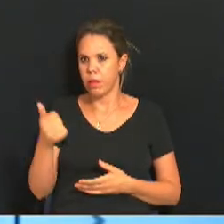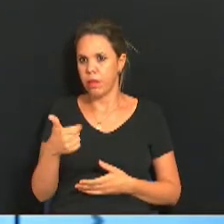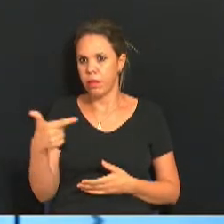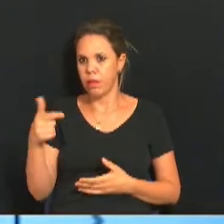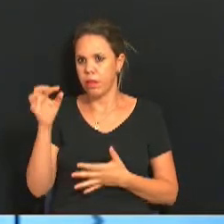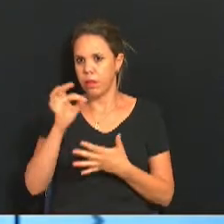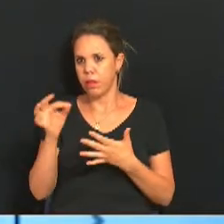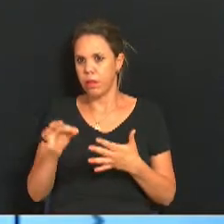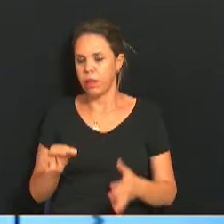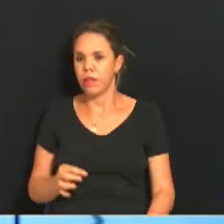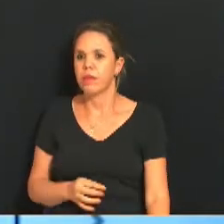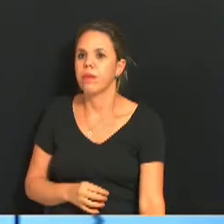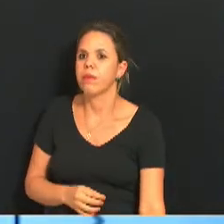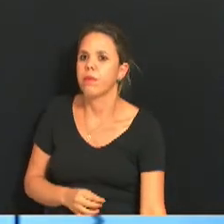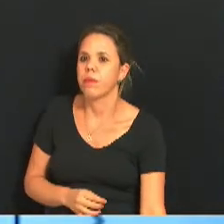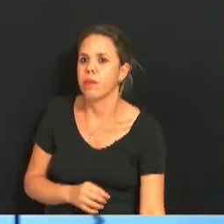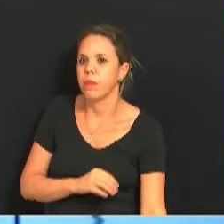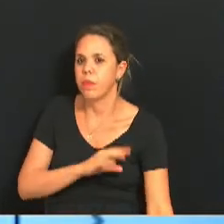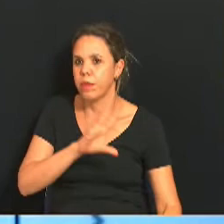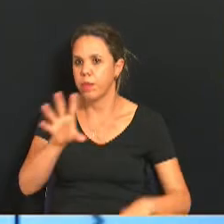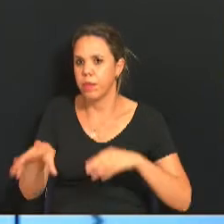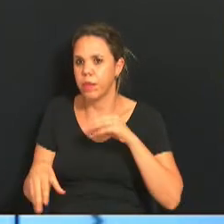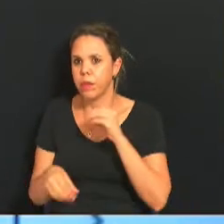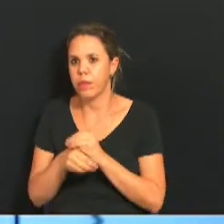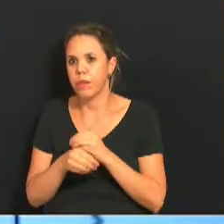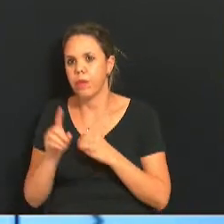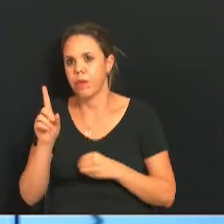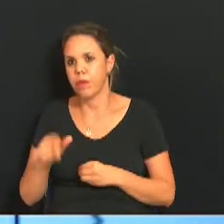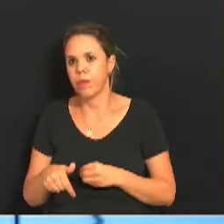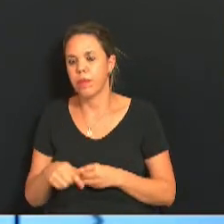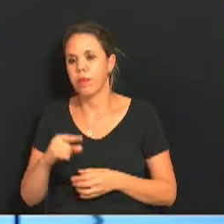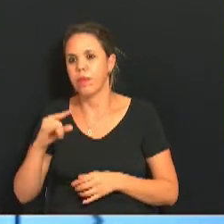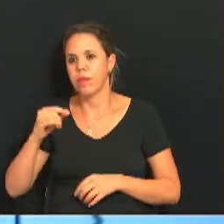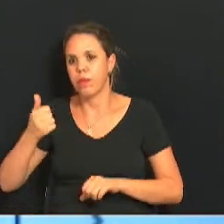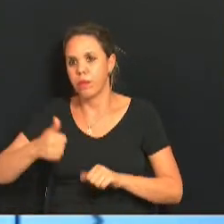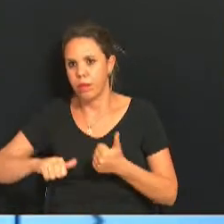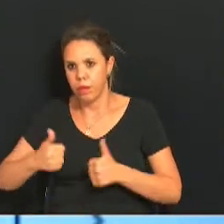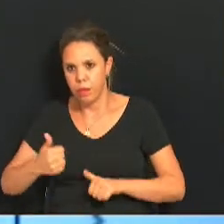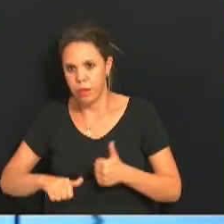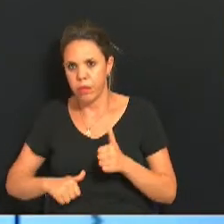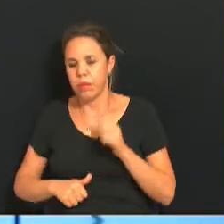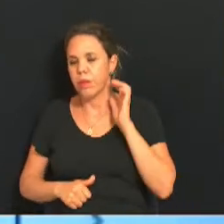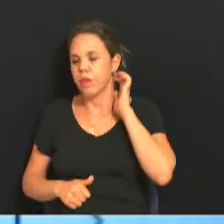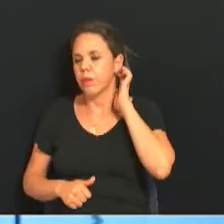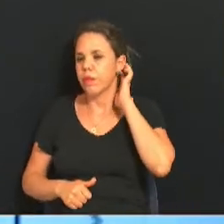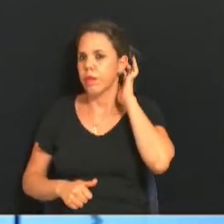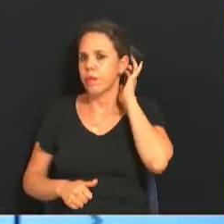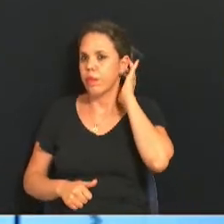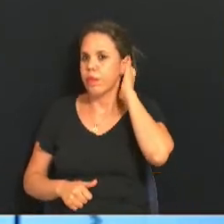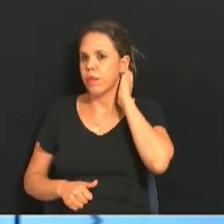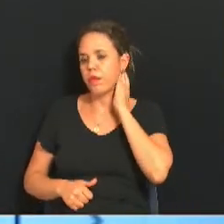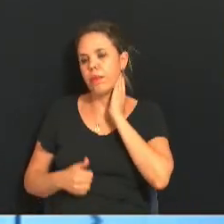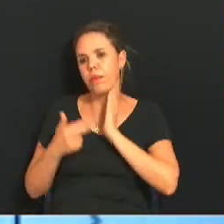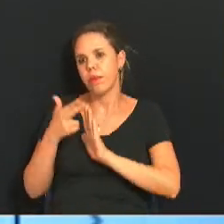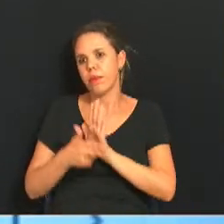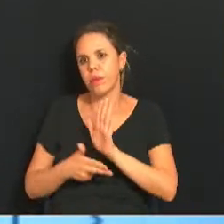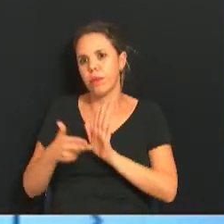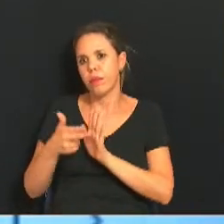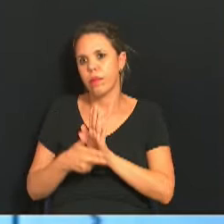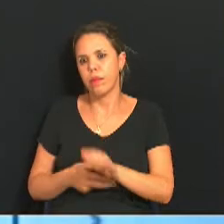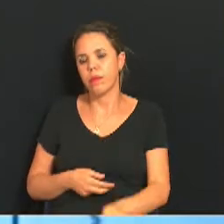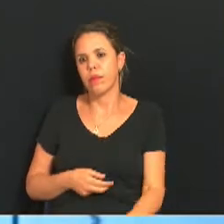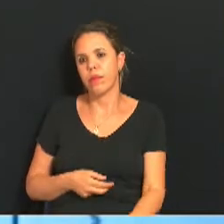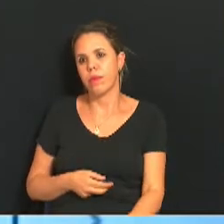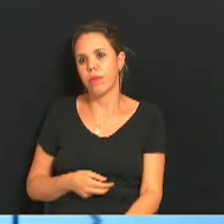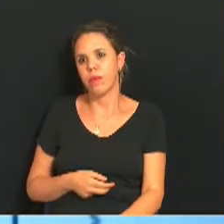bens está com o bar incluindo o primeiro deles é a estação EA já estação ferroviária Que lindo a